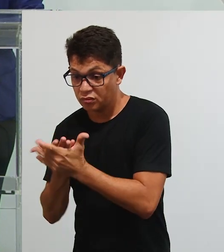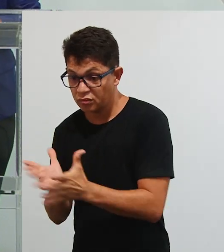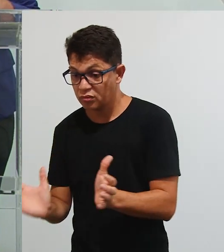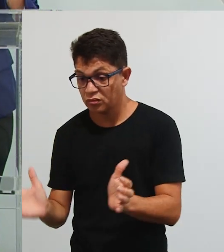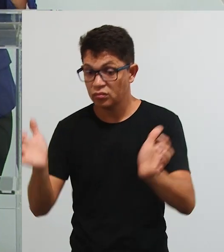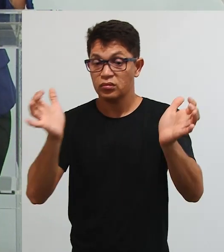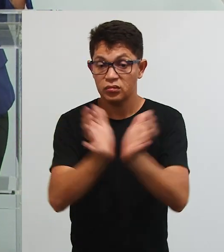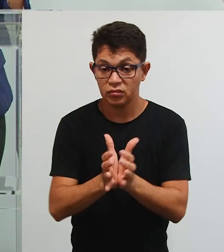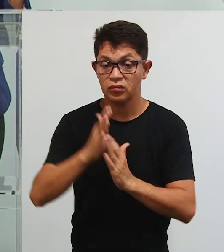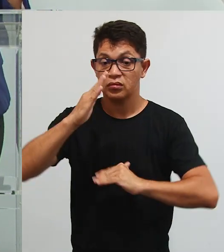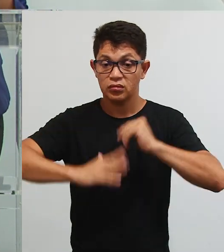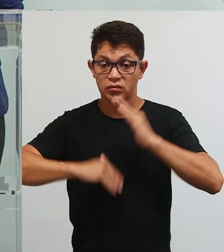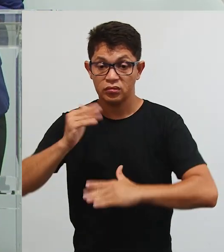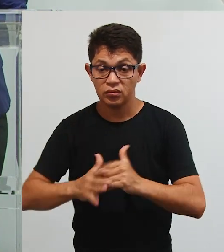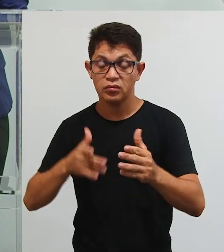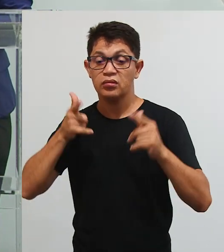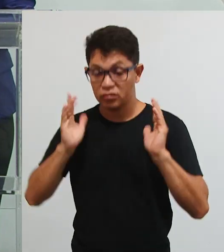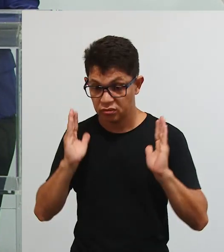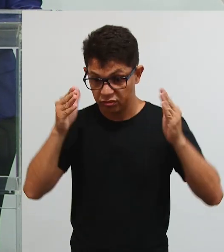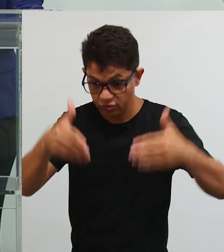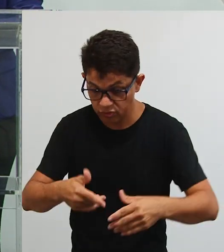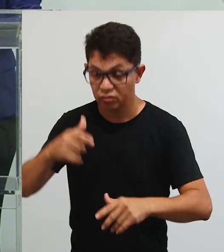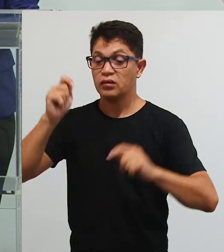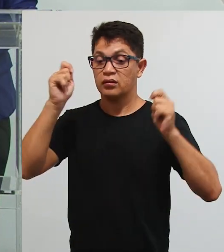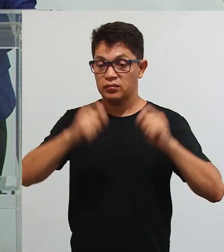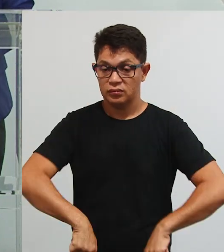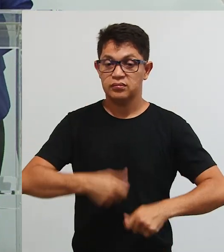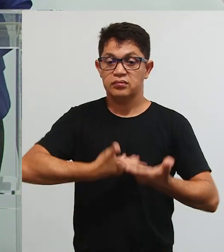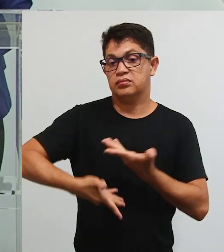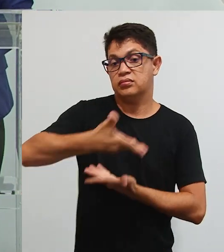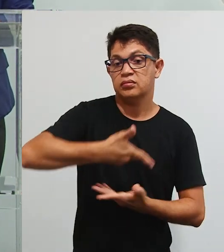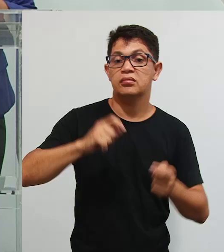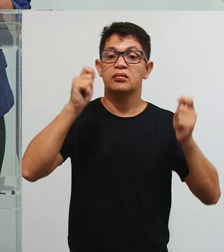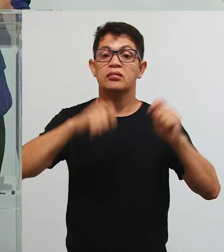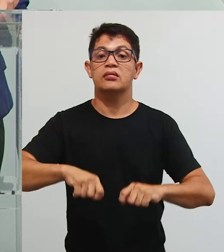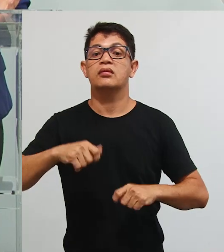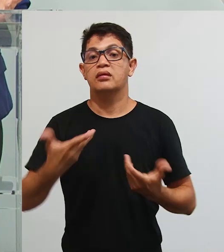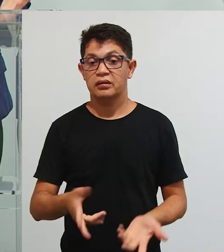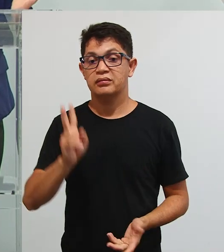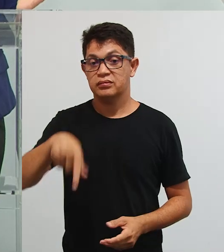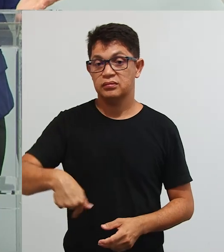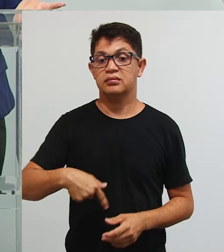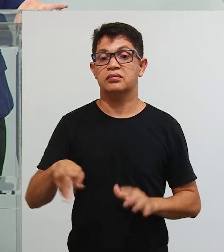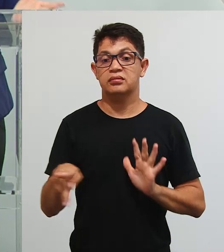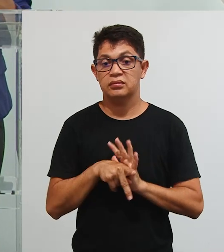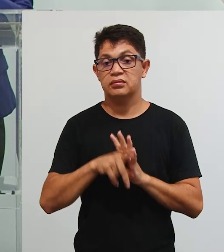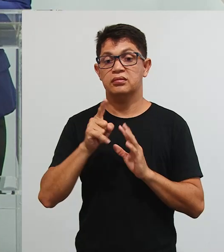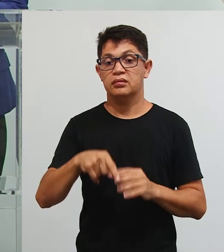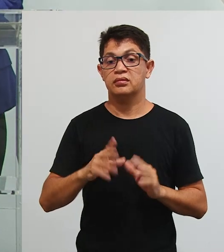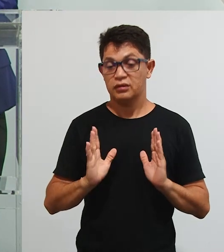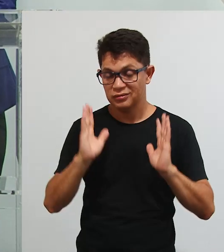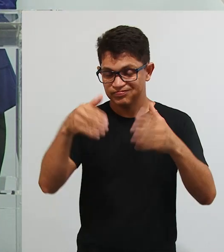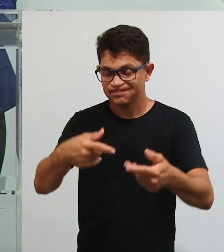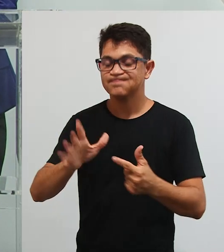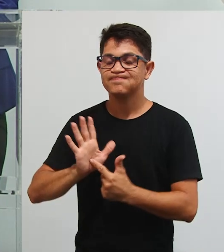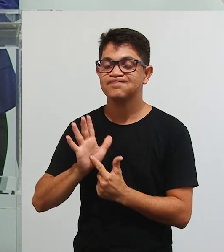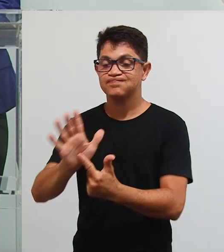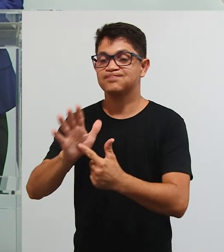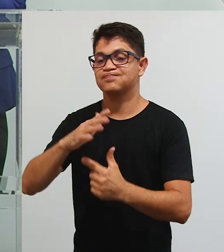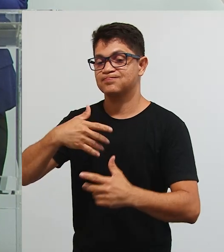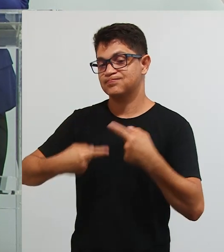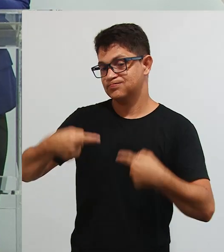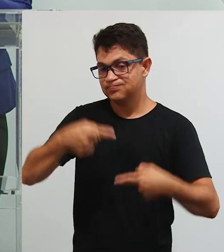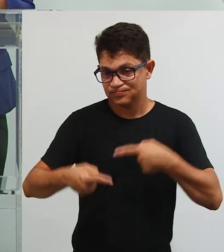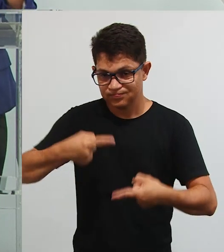escolar, elas devem participar das decisões da escola. Por isso o nome é democrático,